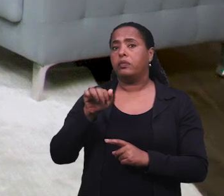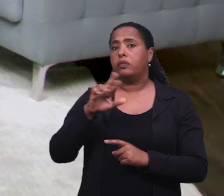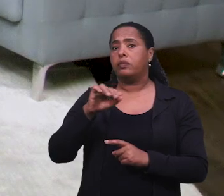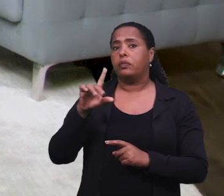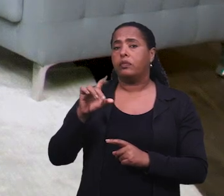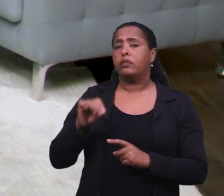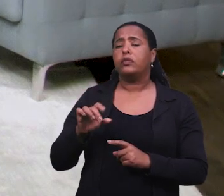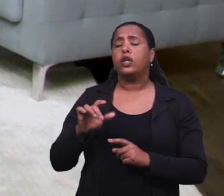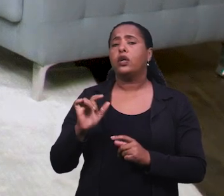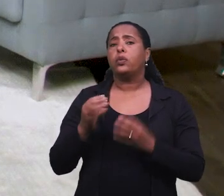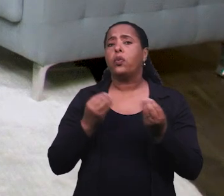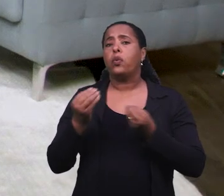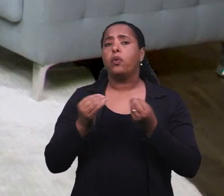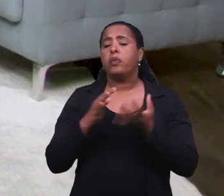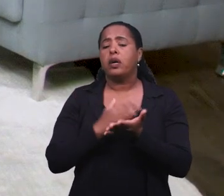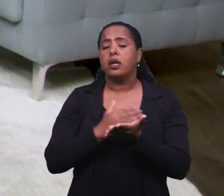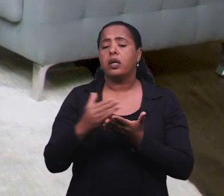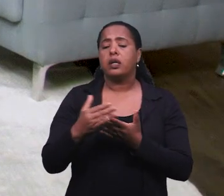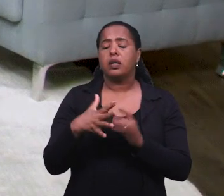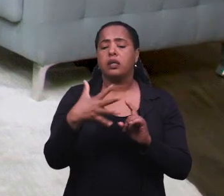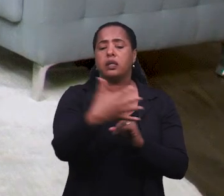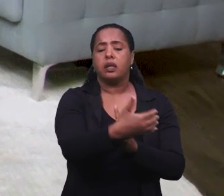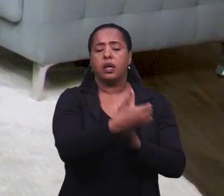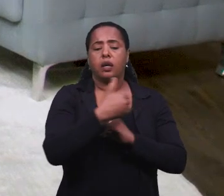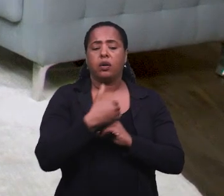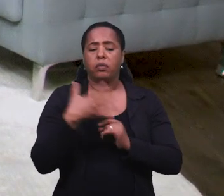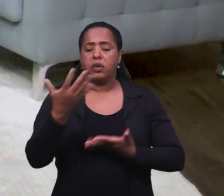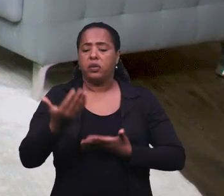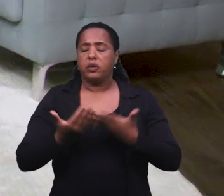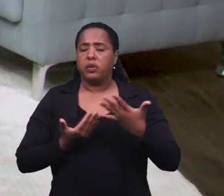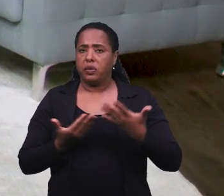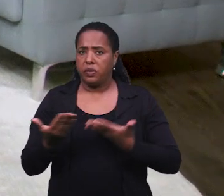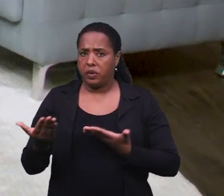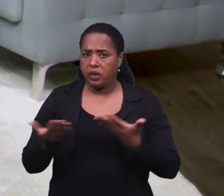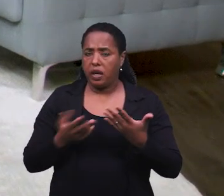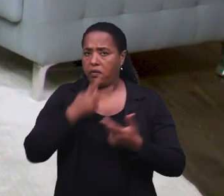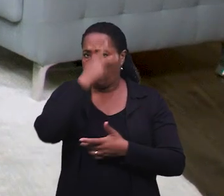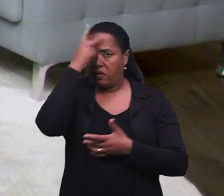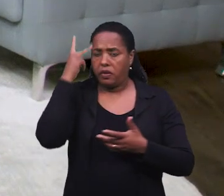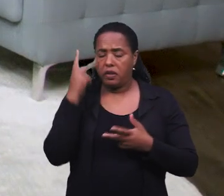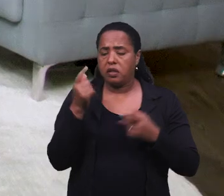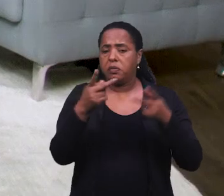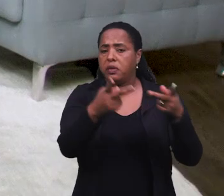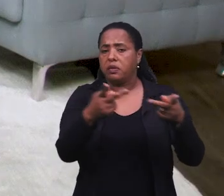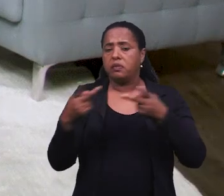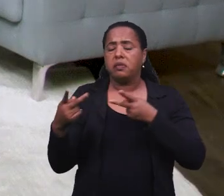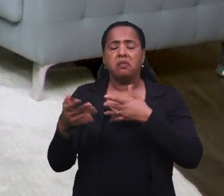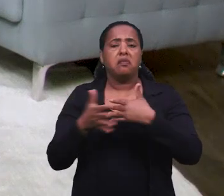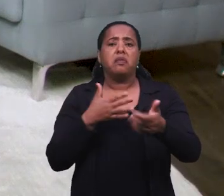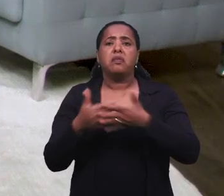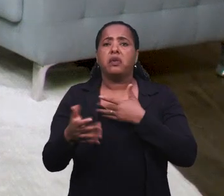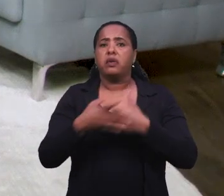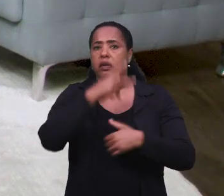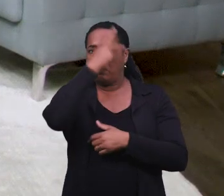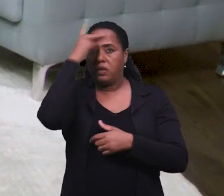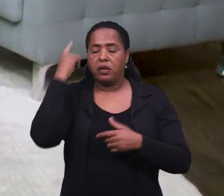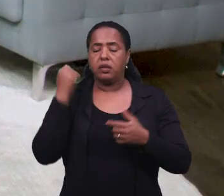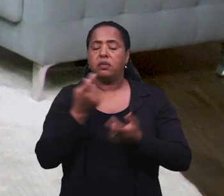pessoa que quer participar de um culto na Igreja Cristã Maranata. Como que começa esse